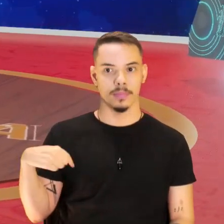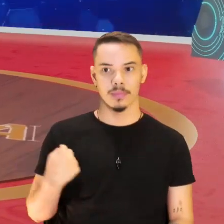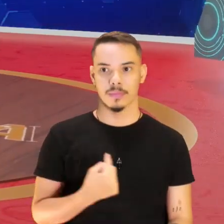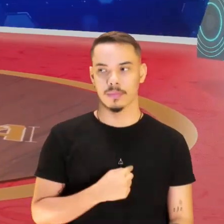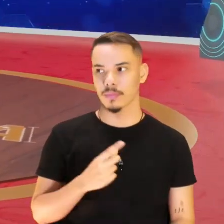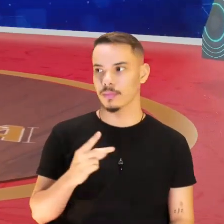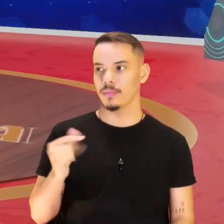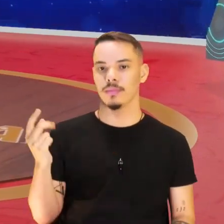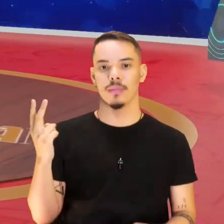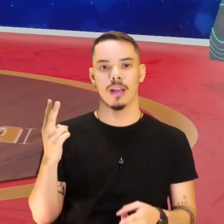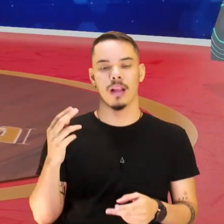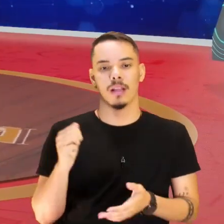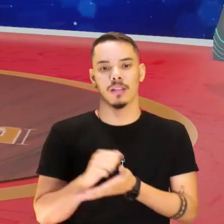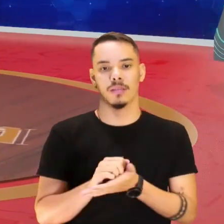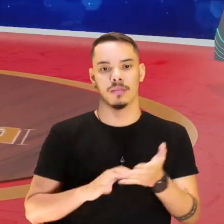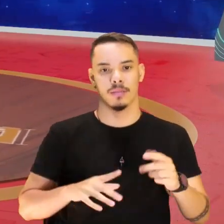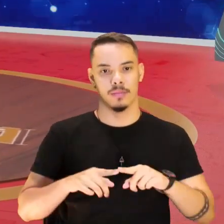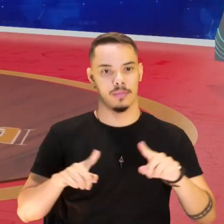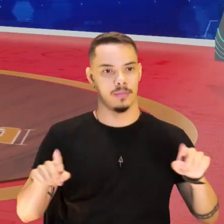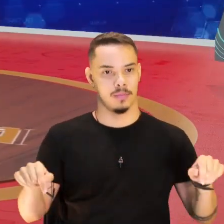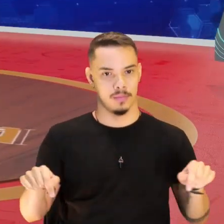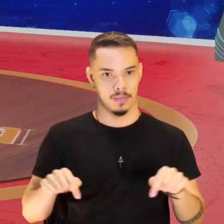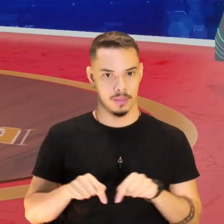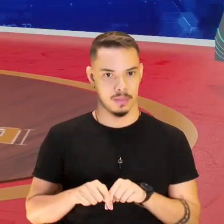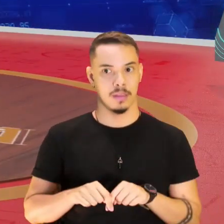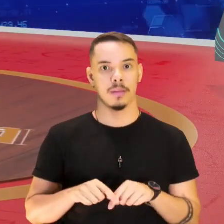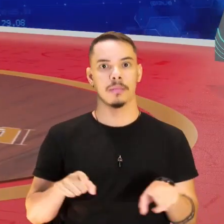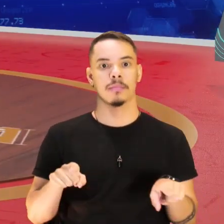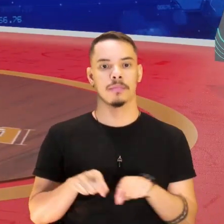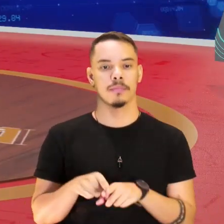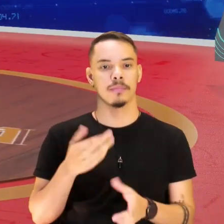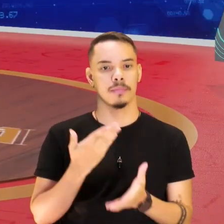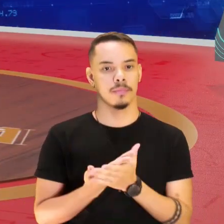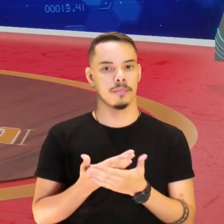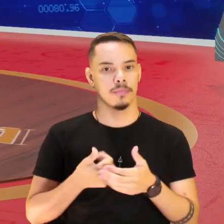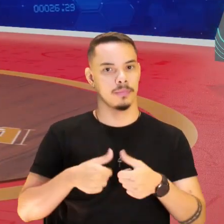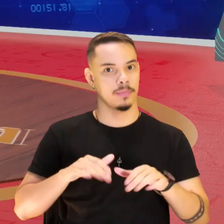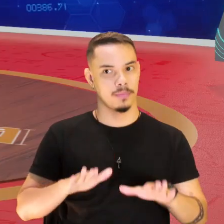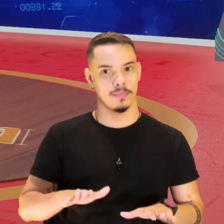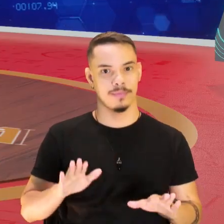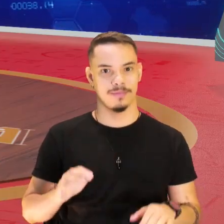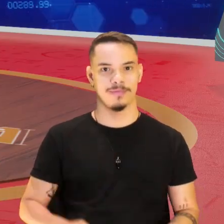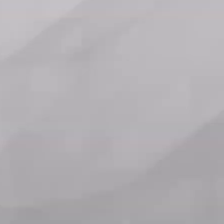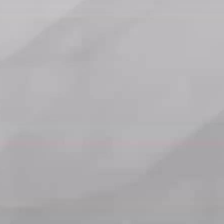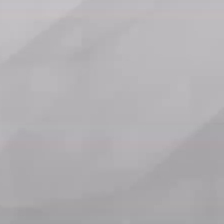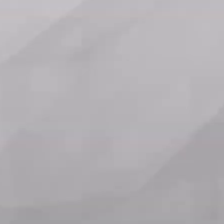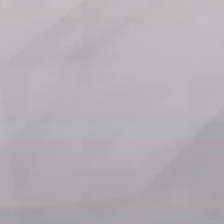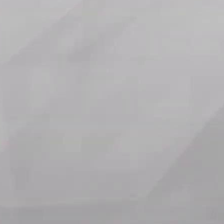partiu atividades de sala, revisão e tudo mais. E essa aula a gente fica por aqui. Até já!